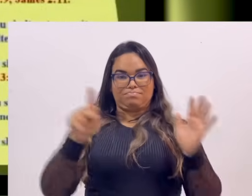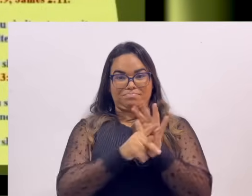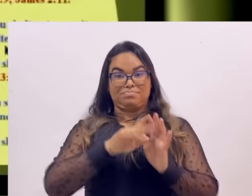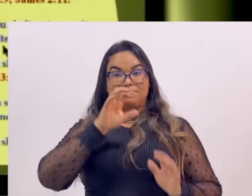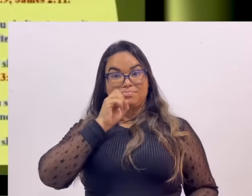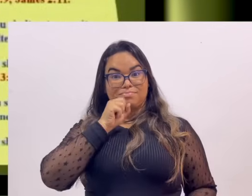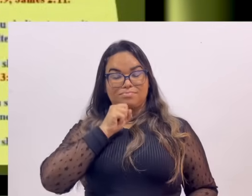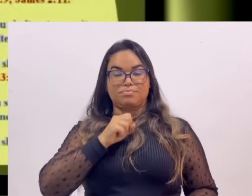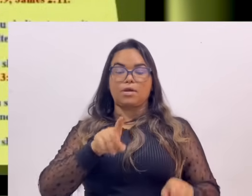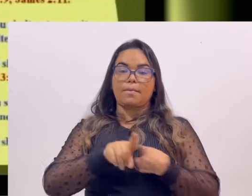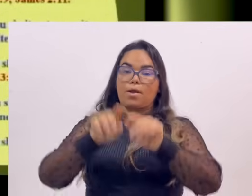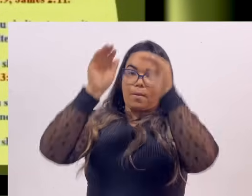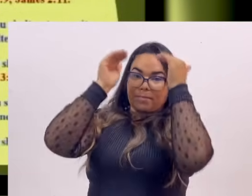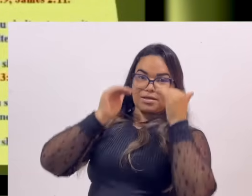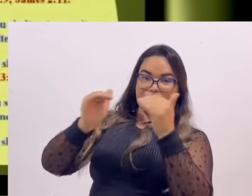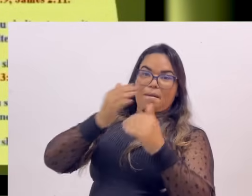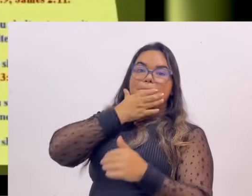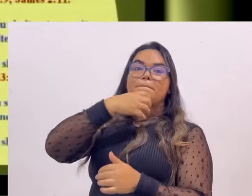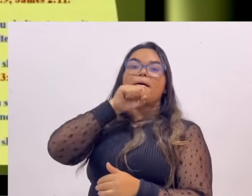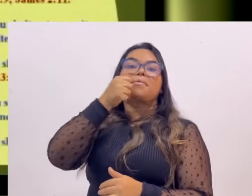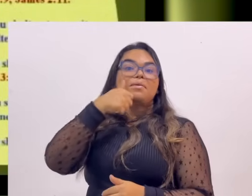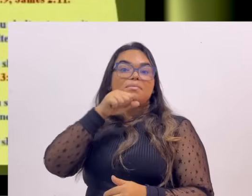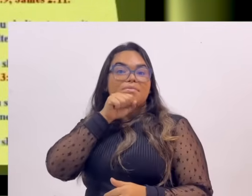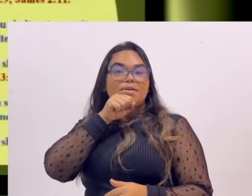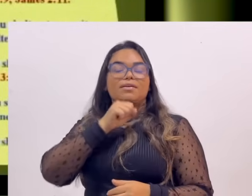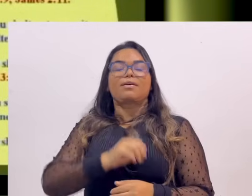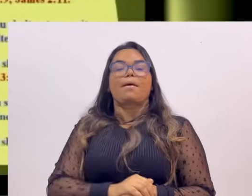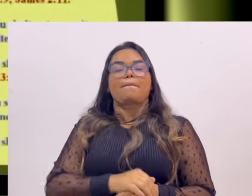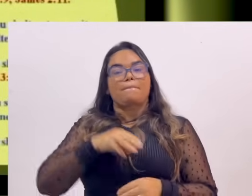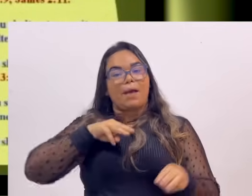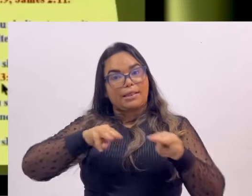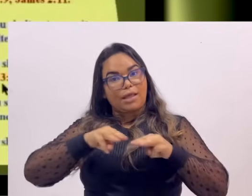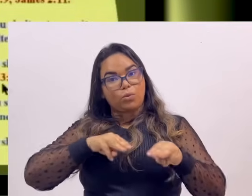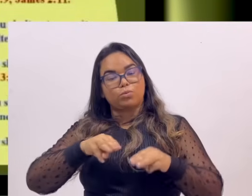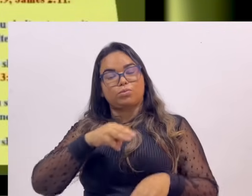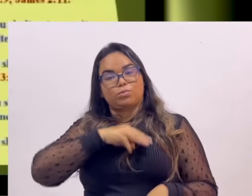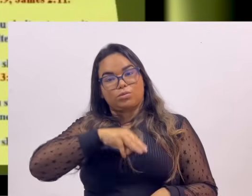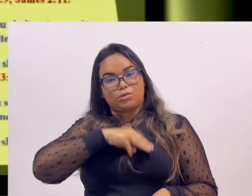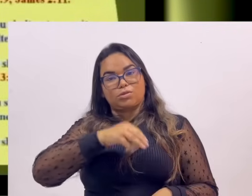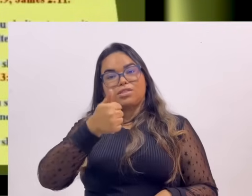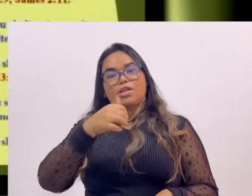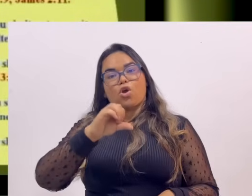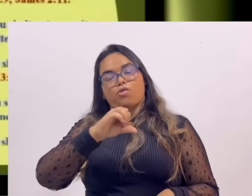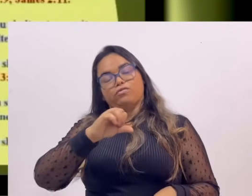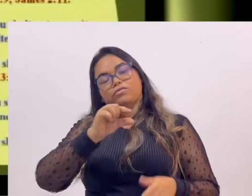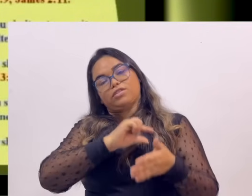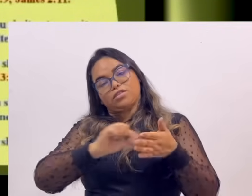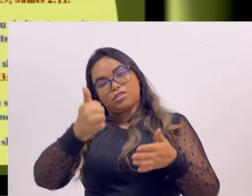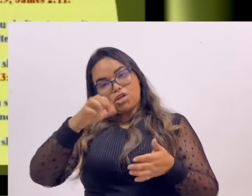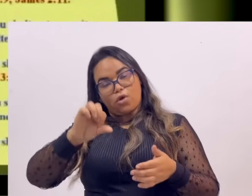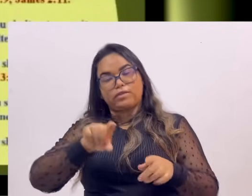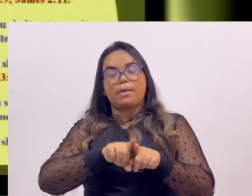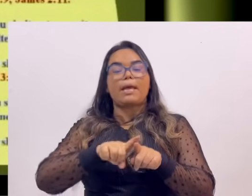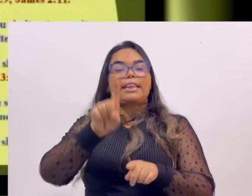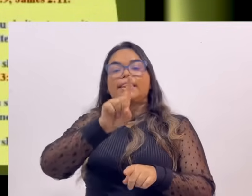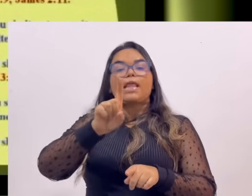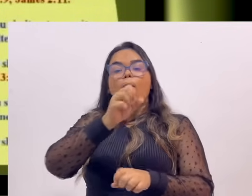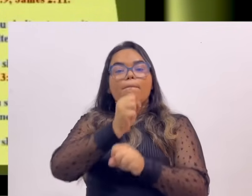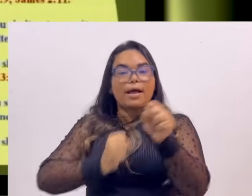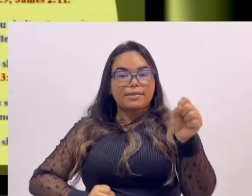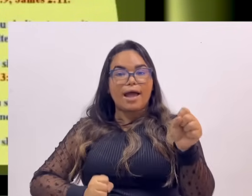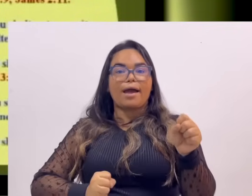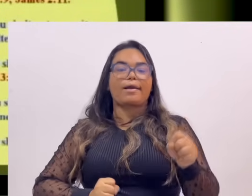Aqui, honra teu pai e tua mãe. Mateus 19, 19, Não matarás. Romanos 3, 9,